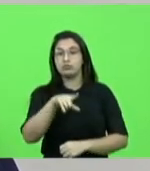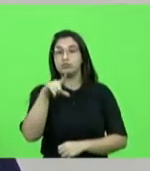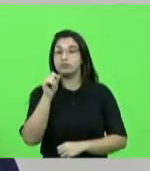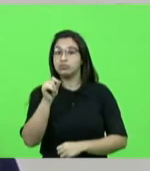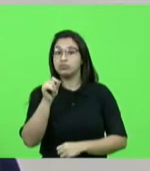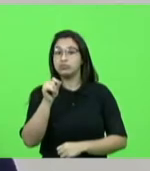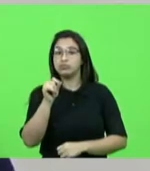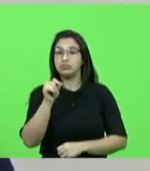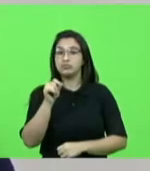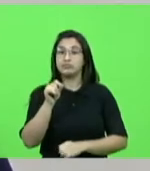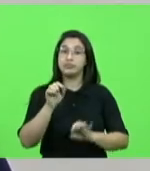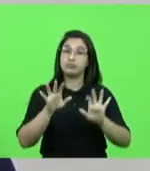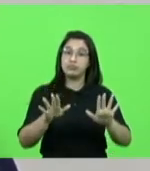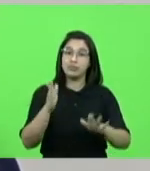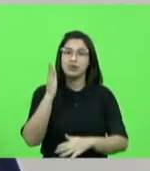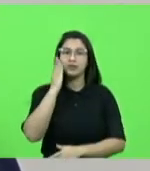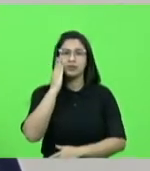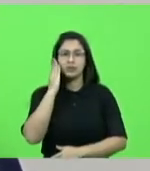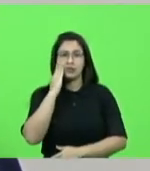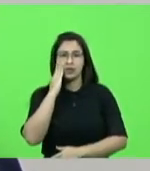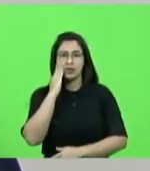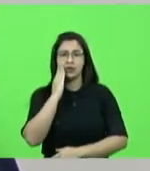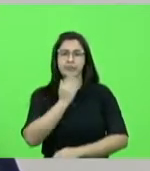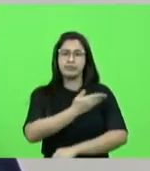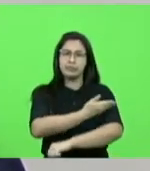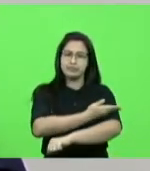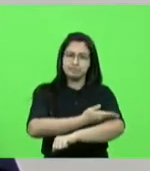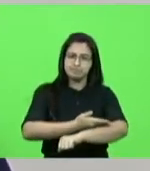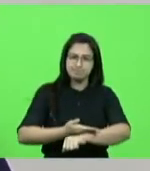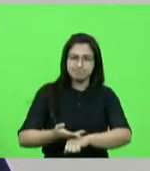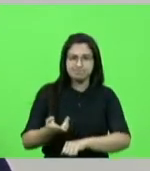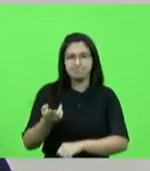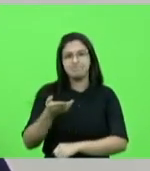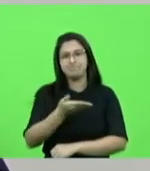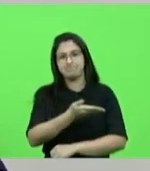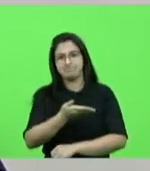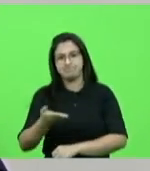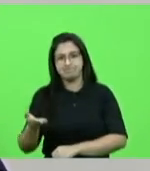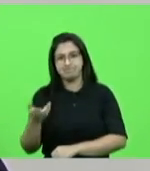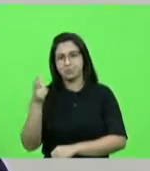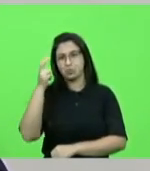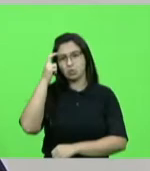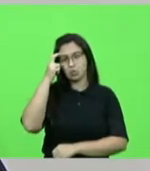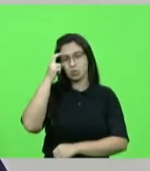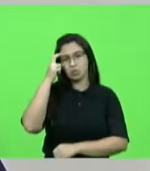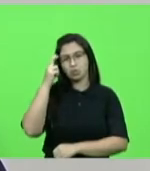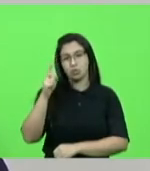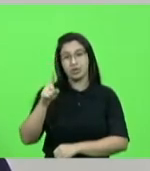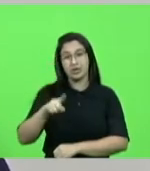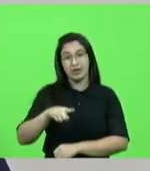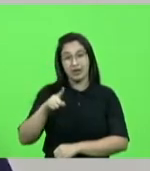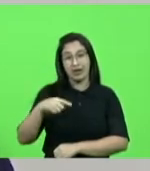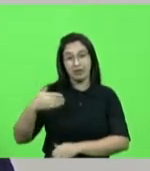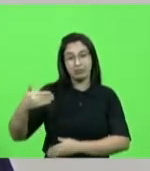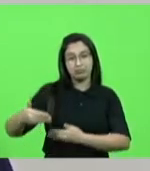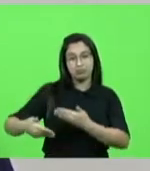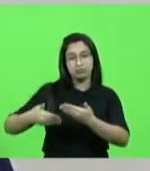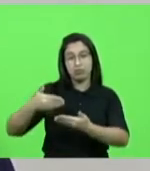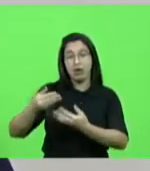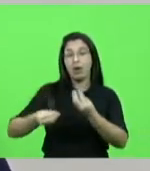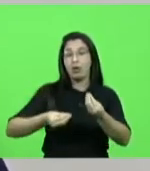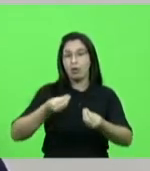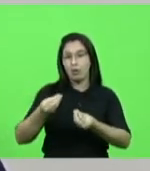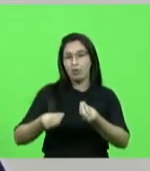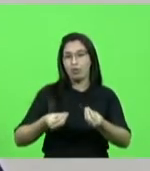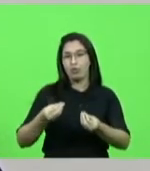mas nós sabemos que a nossa cultura há uma tendência de